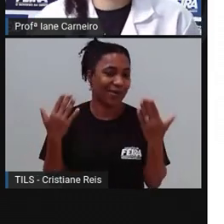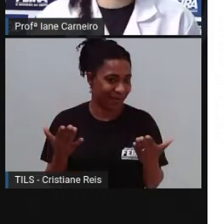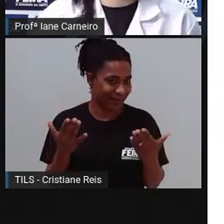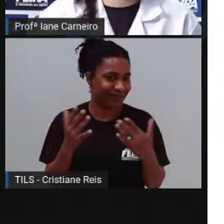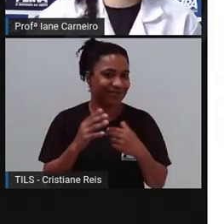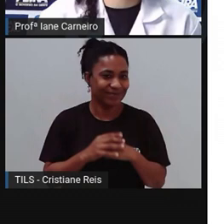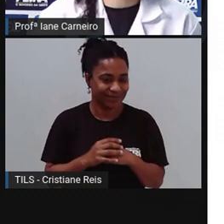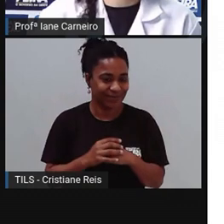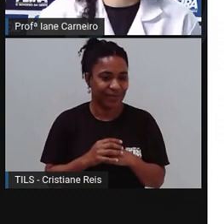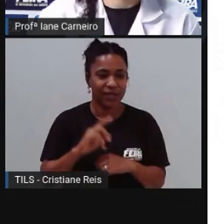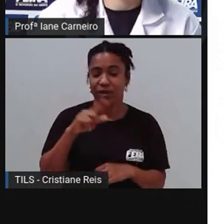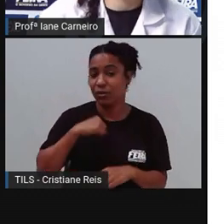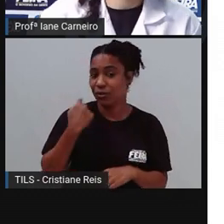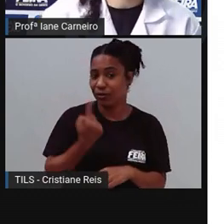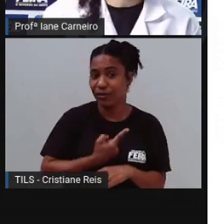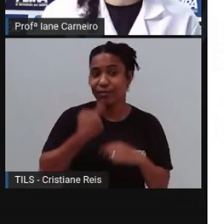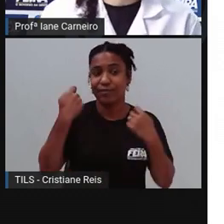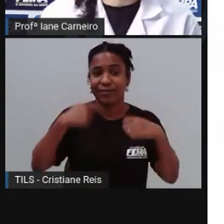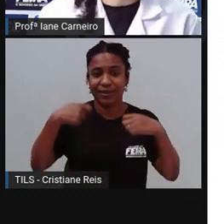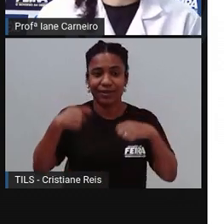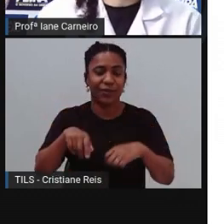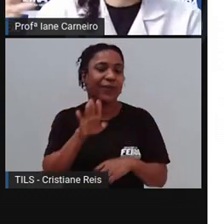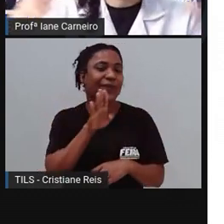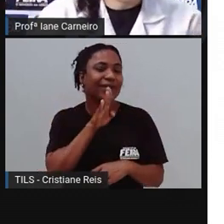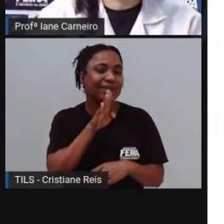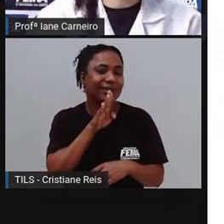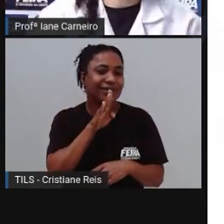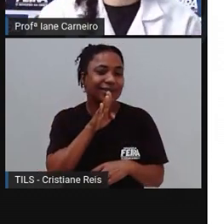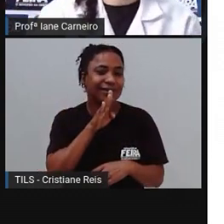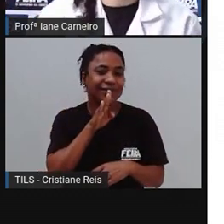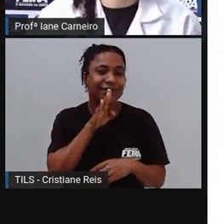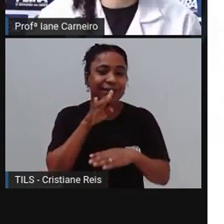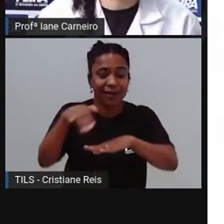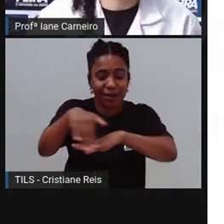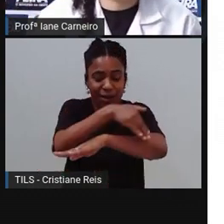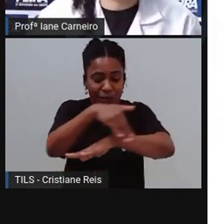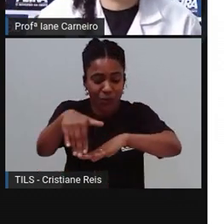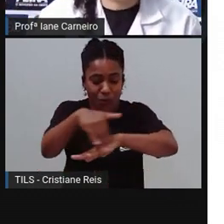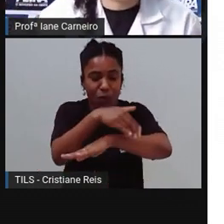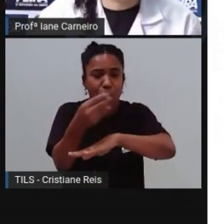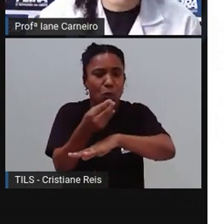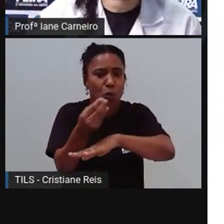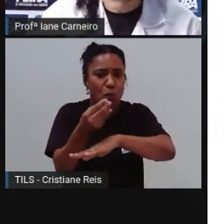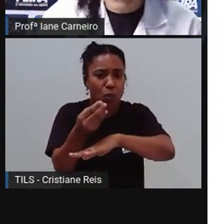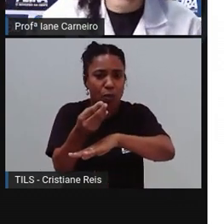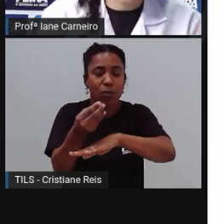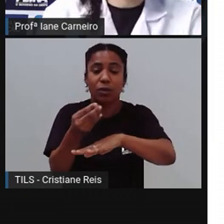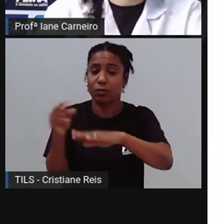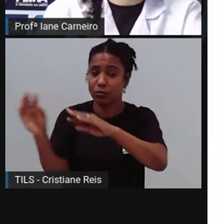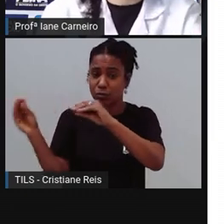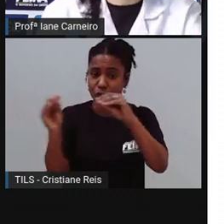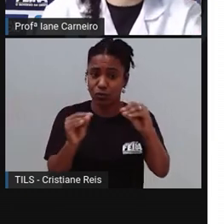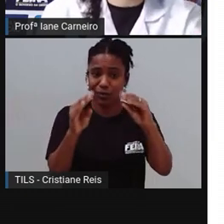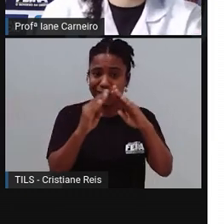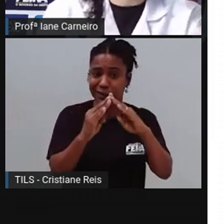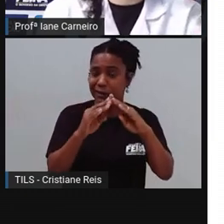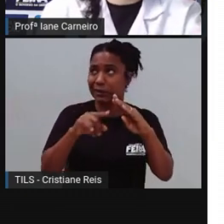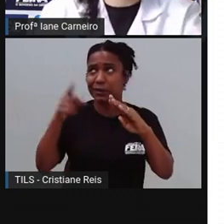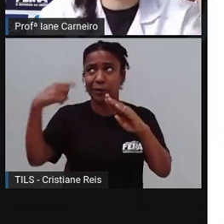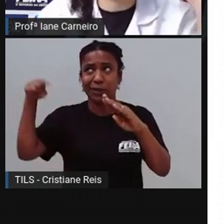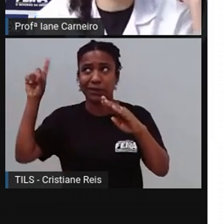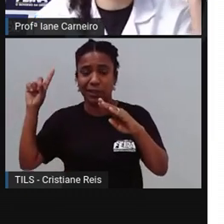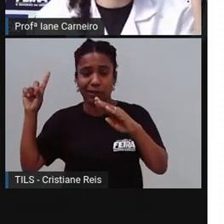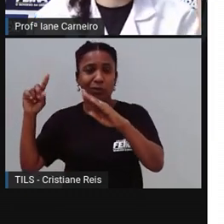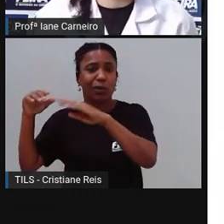casa, a gente precisa conhecer como é que é feita a coleta daquela rua que a gente começou a morar agora, né? Será que é igual da outra rua em que a